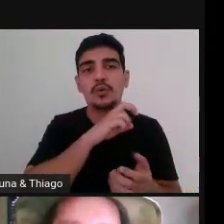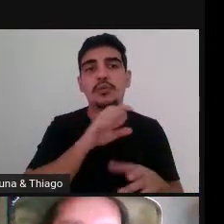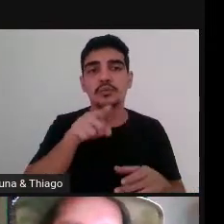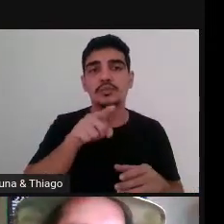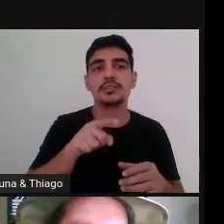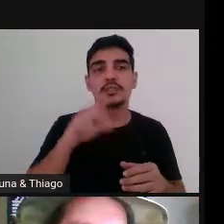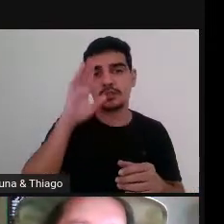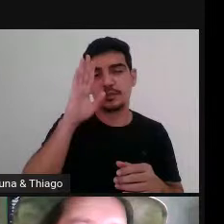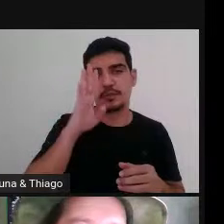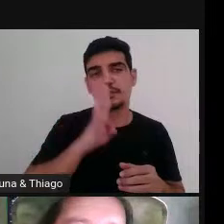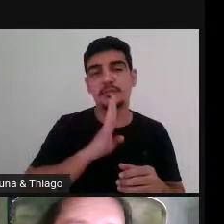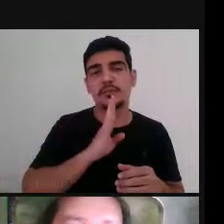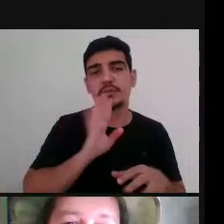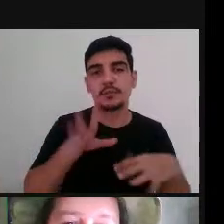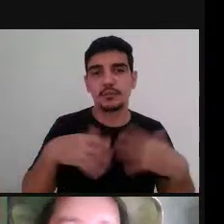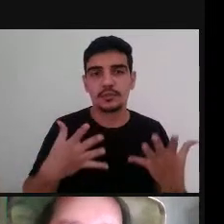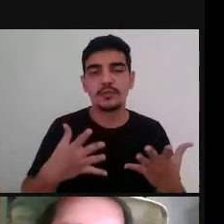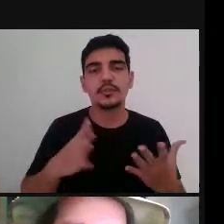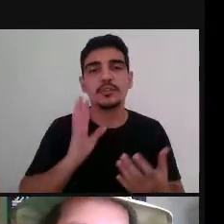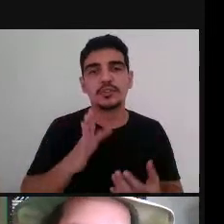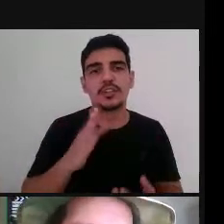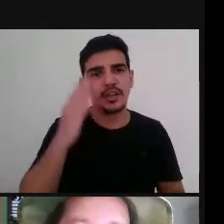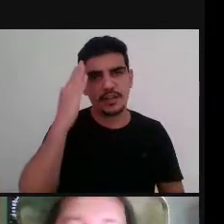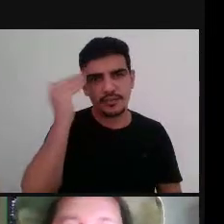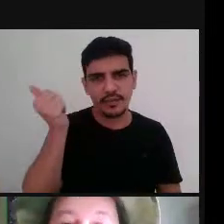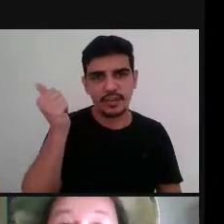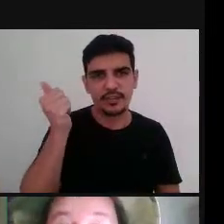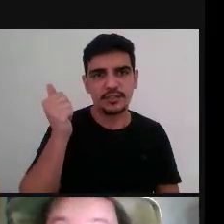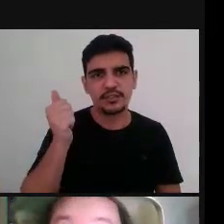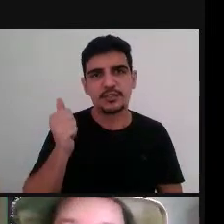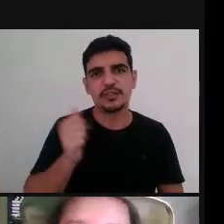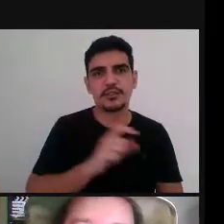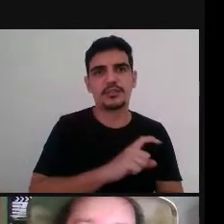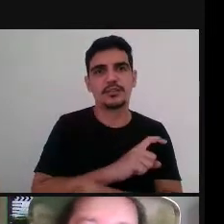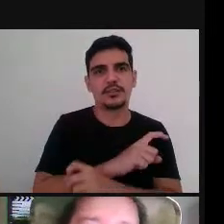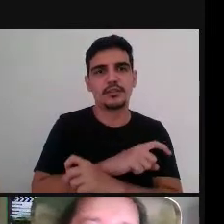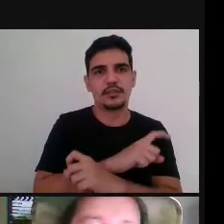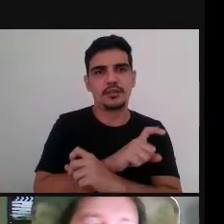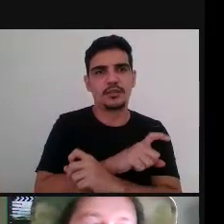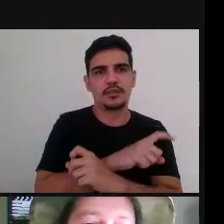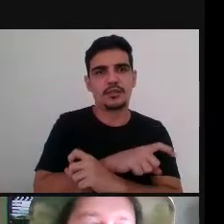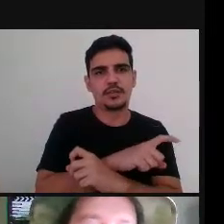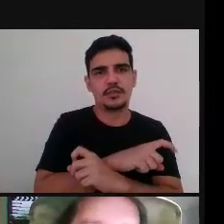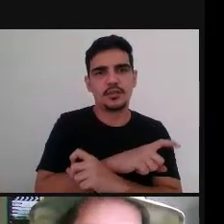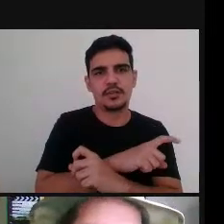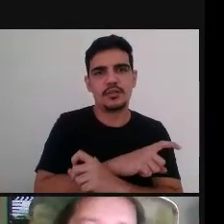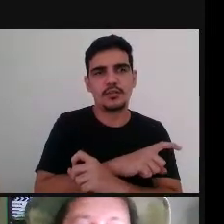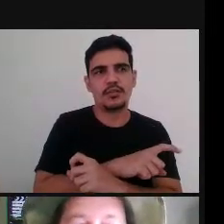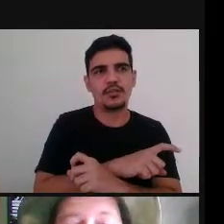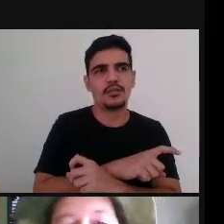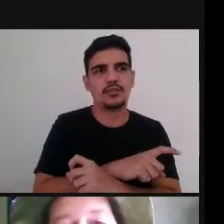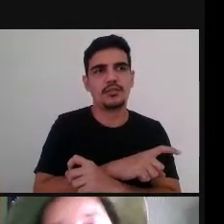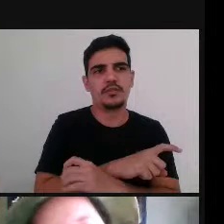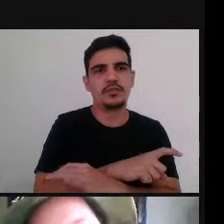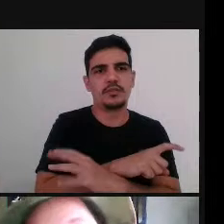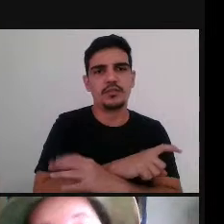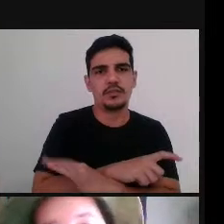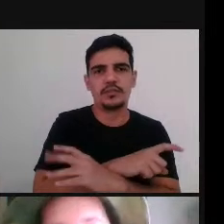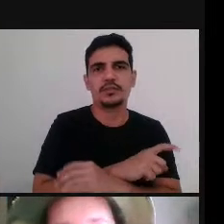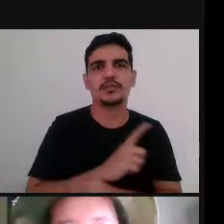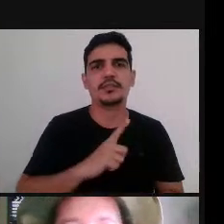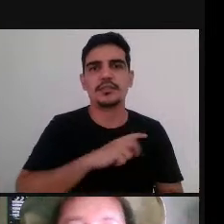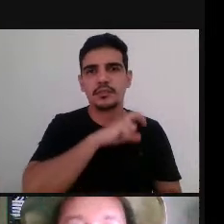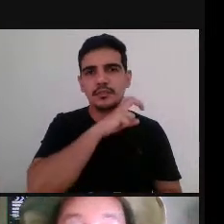esses três é muito fácil, né? Então, os escorpiões são os que mais causam acidente no Brasil, seguido de serpentes,